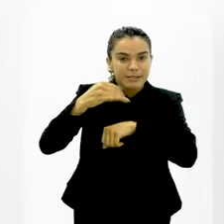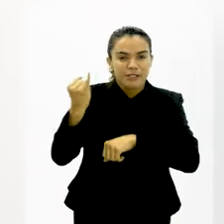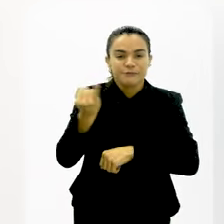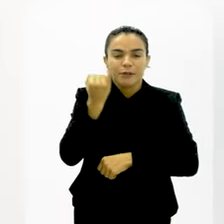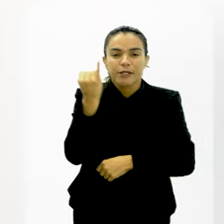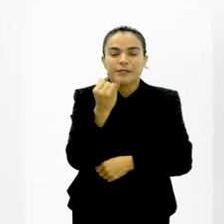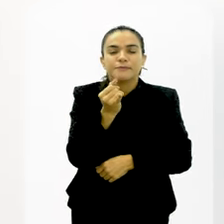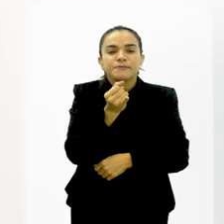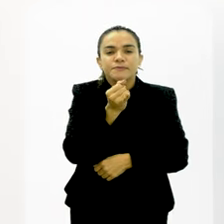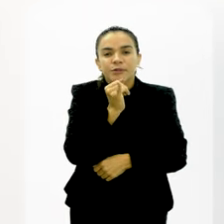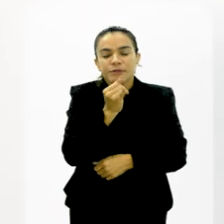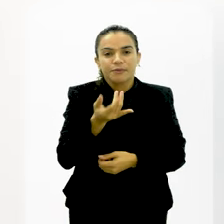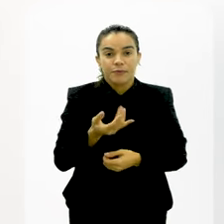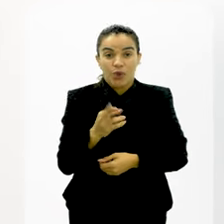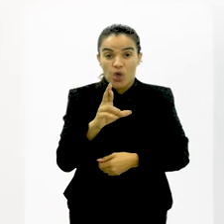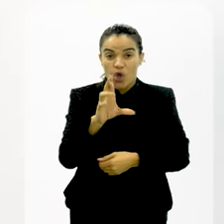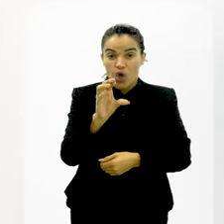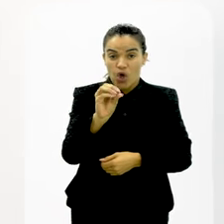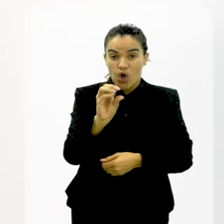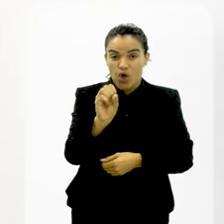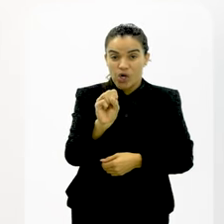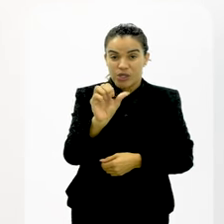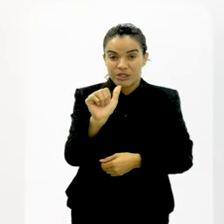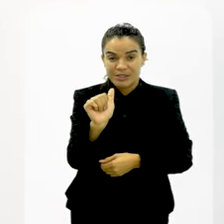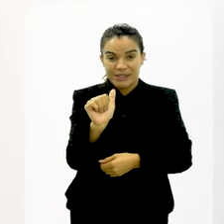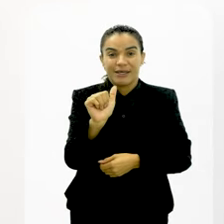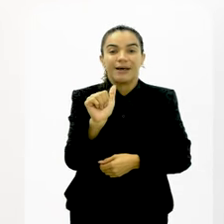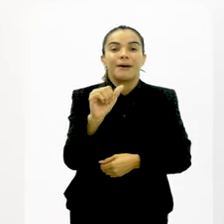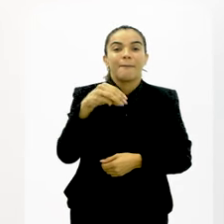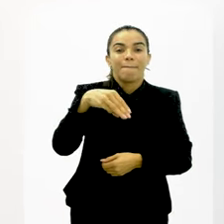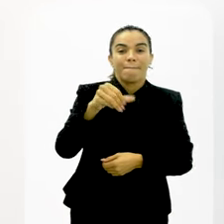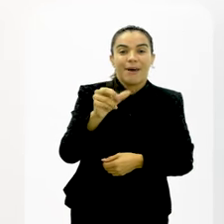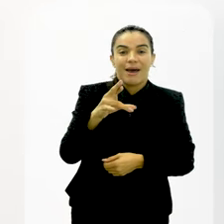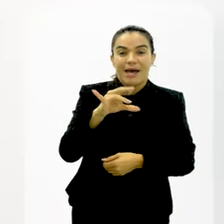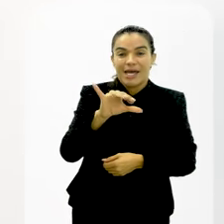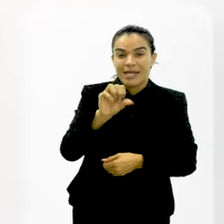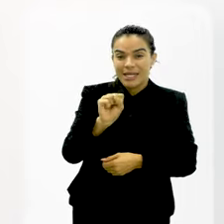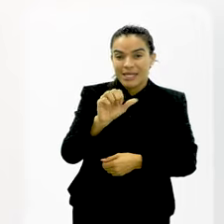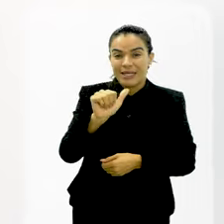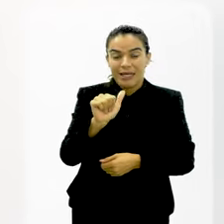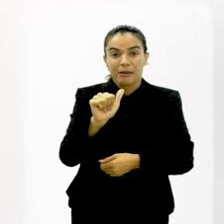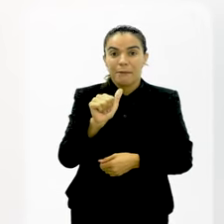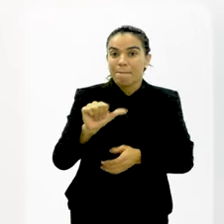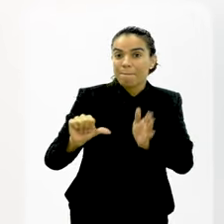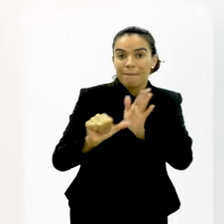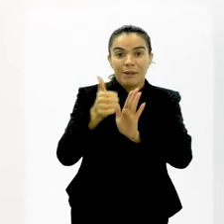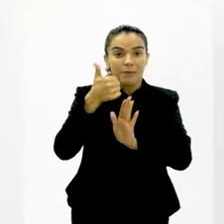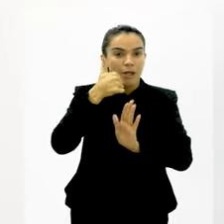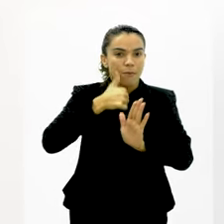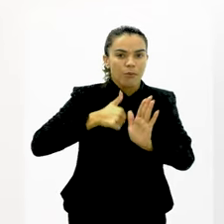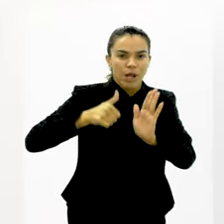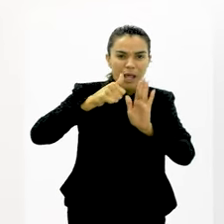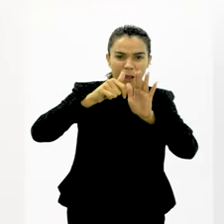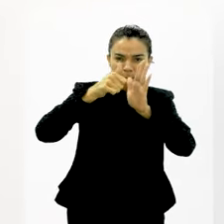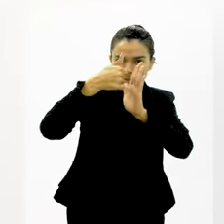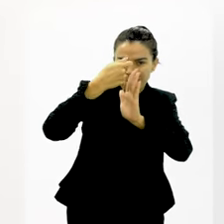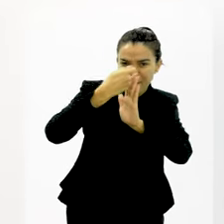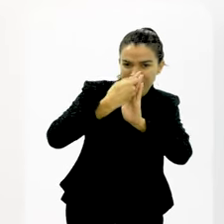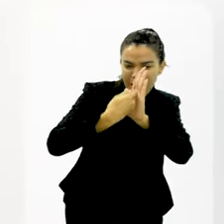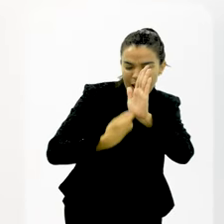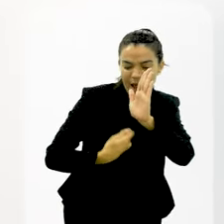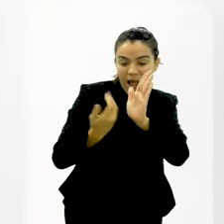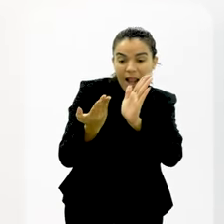importantes. Por exemplo, quando a gente falou de Rosa Maria Egipcíaca, a primeira mulher negra a escrever um livro no